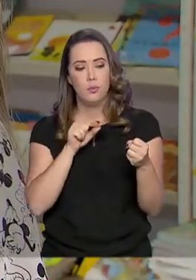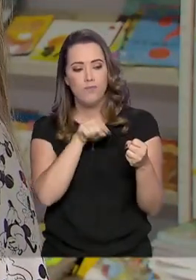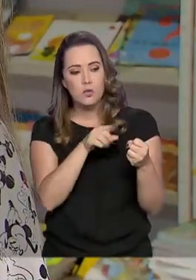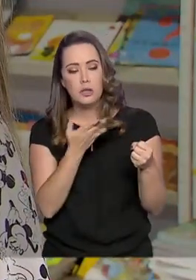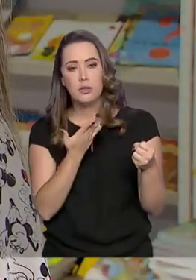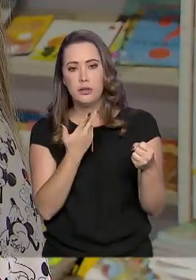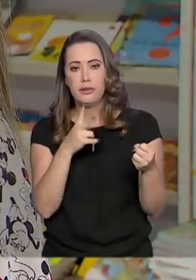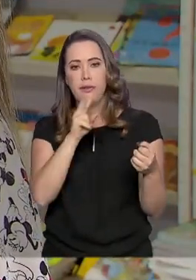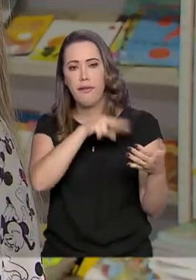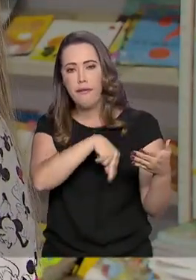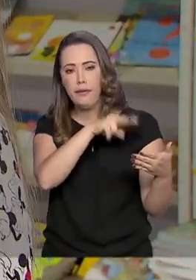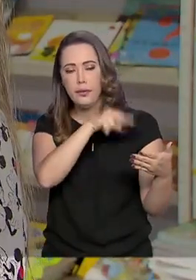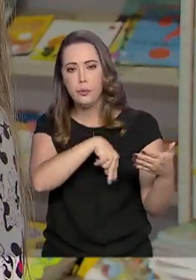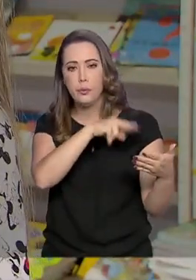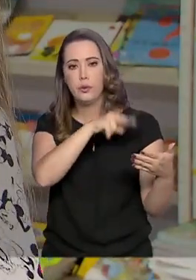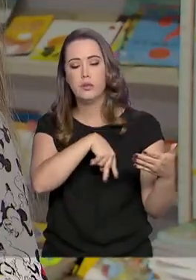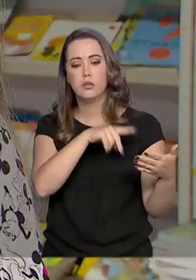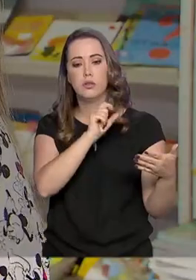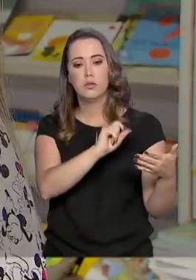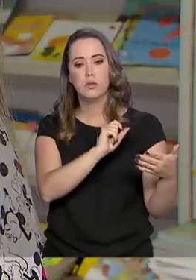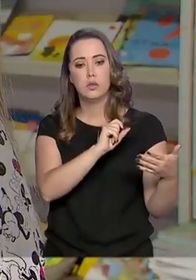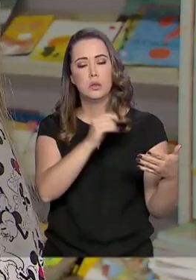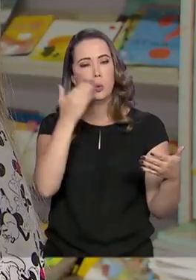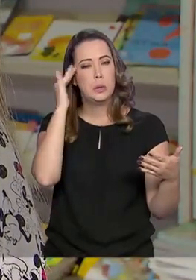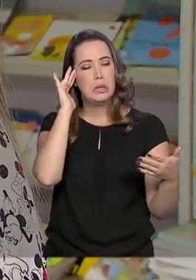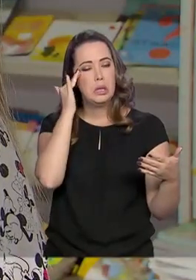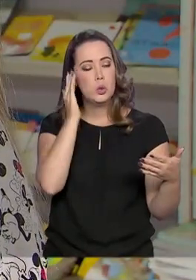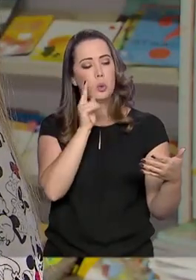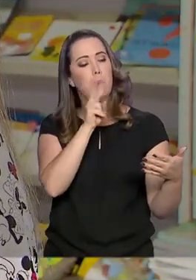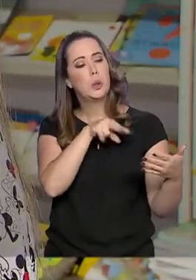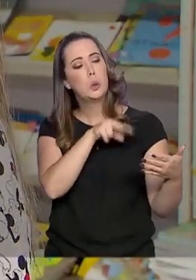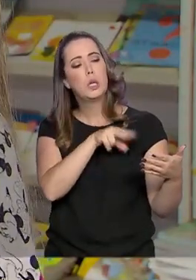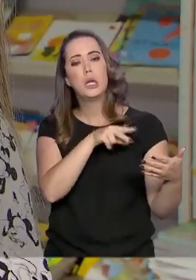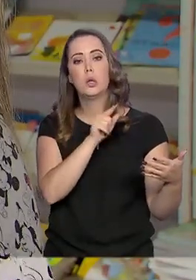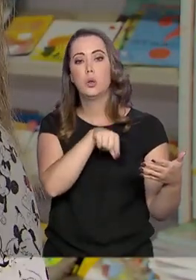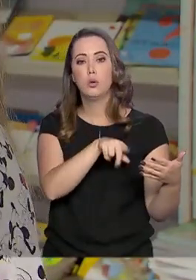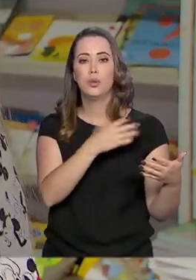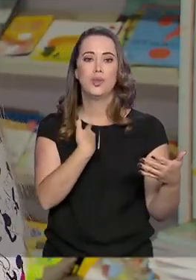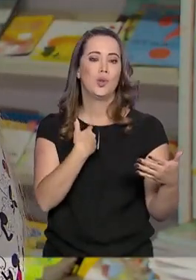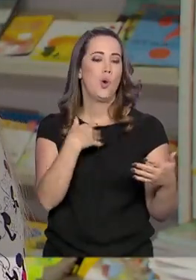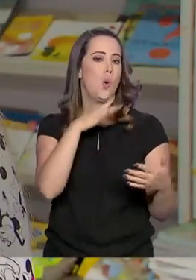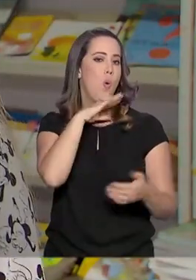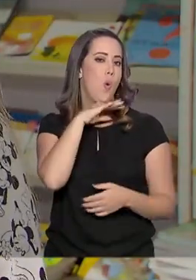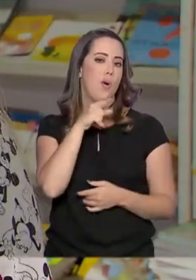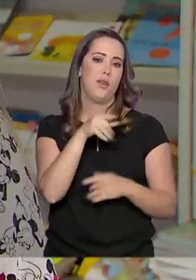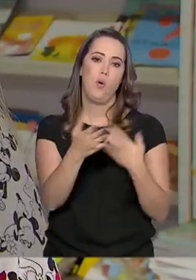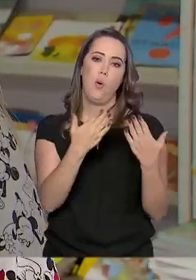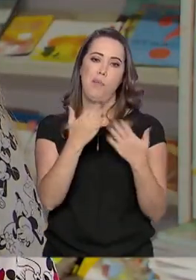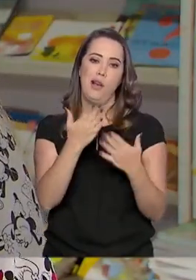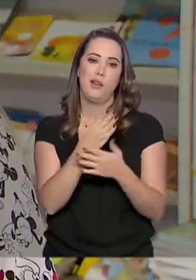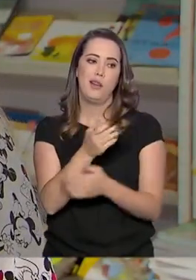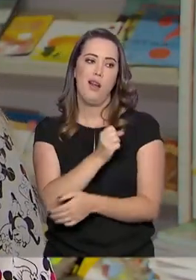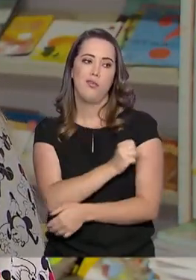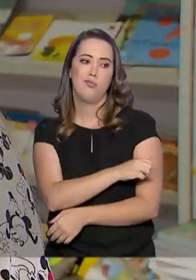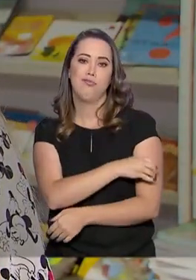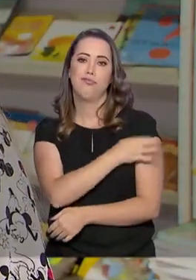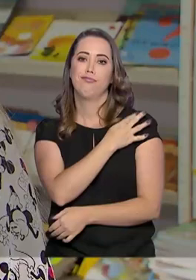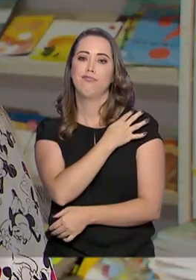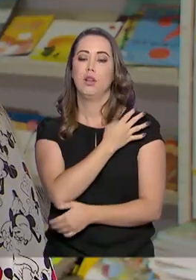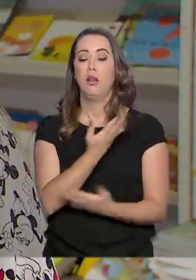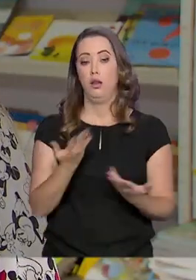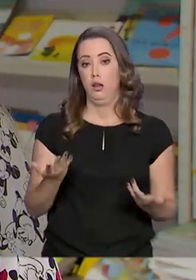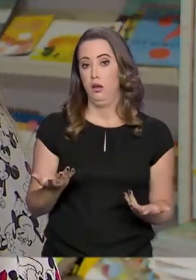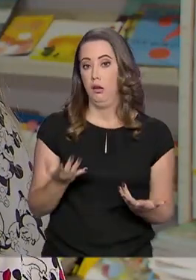de leitura, sua compreensão leitora, aquém da série que está matriculada.